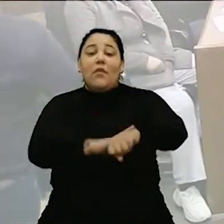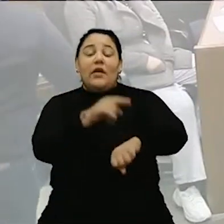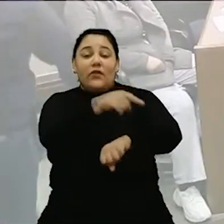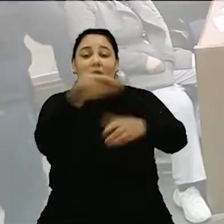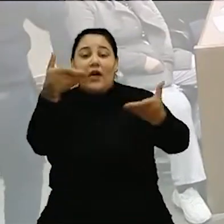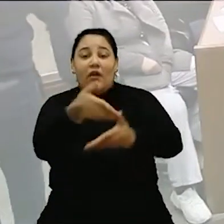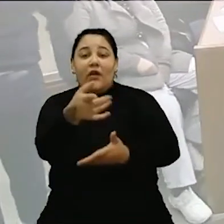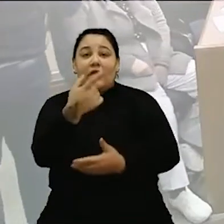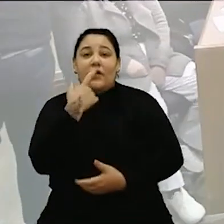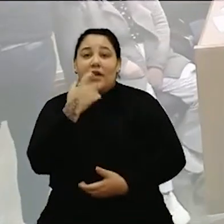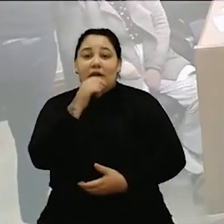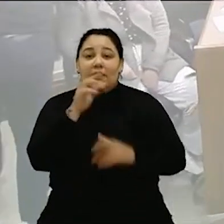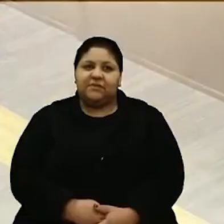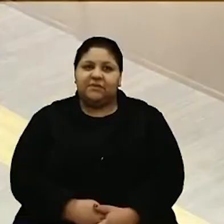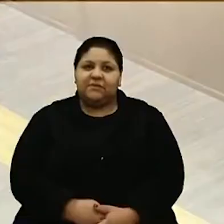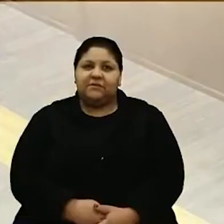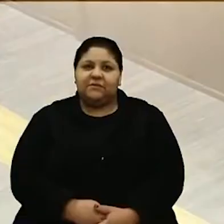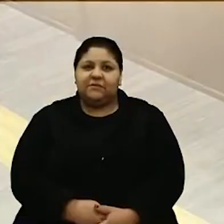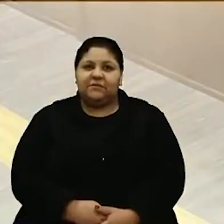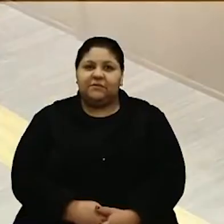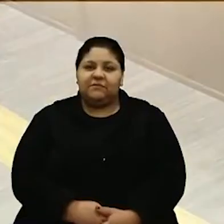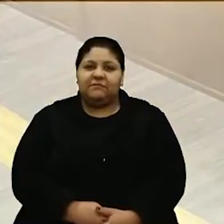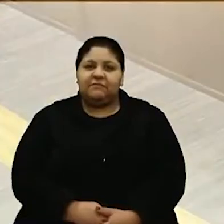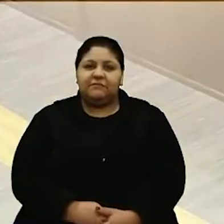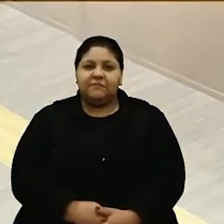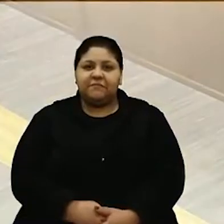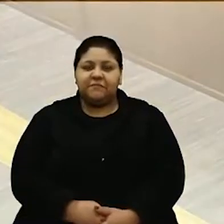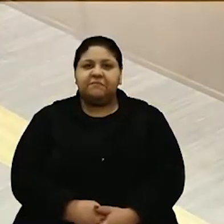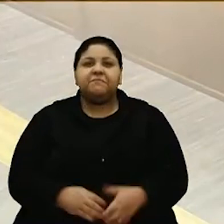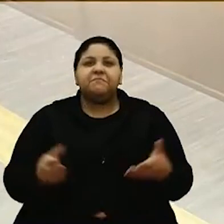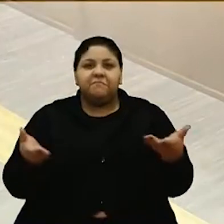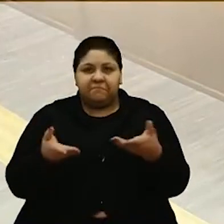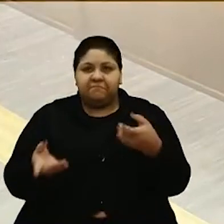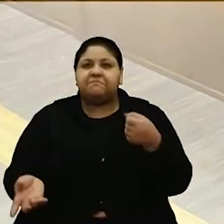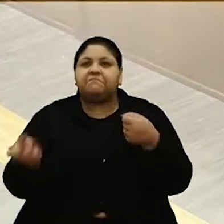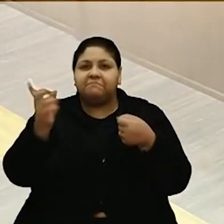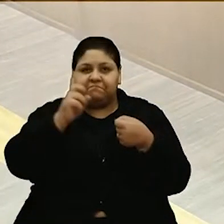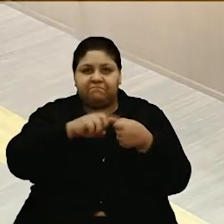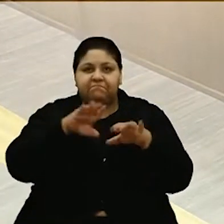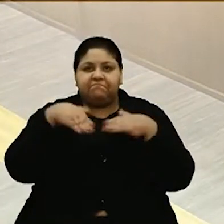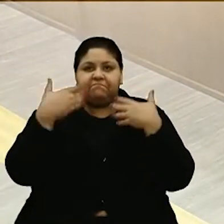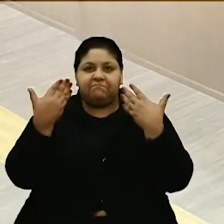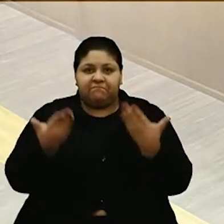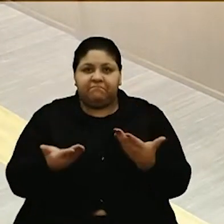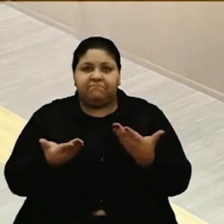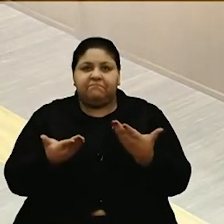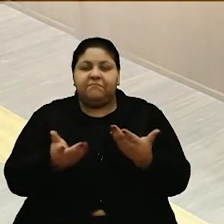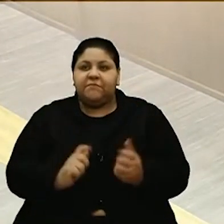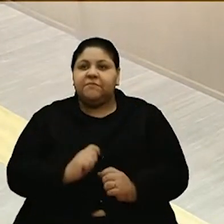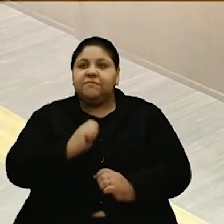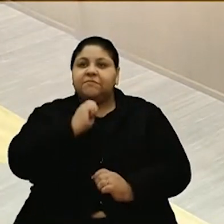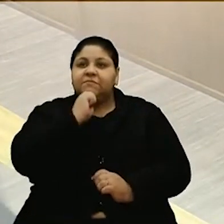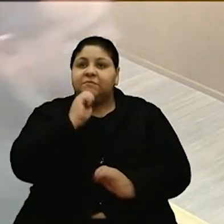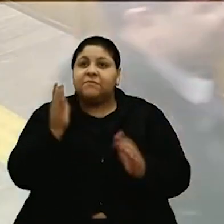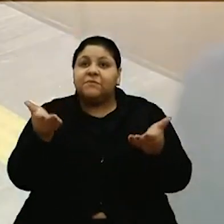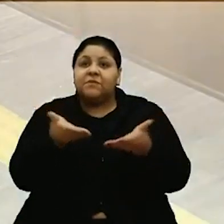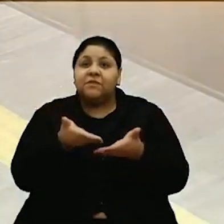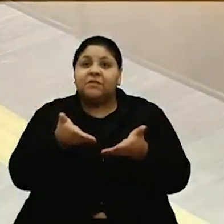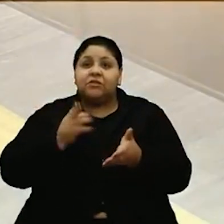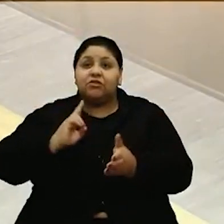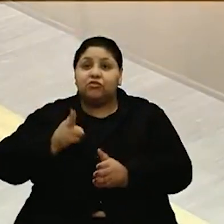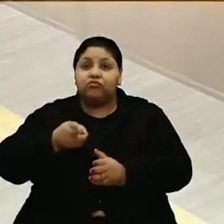senhora baixa, desligue. É o Muito bem, estamos de volta, então, depois dessa suspensão da sessão, e a gente tem que seguir